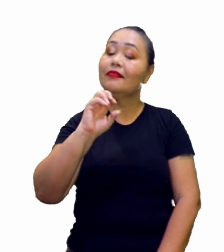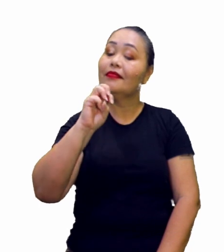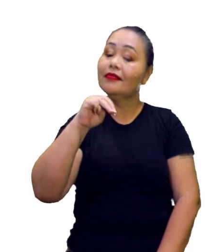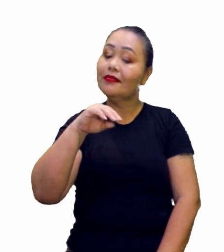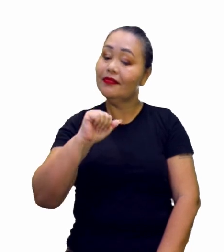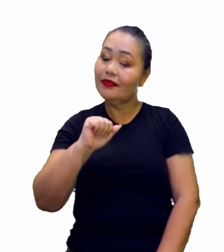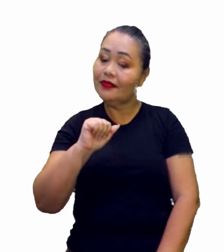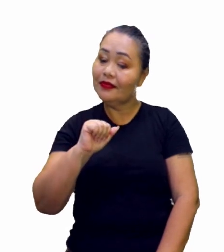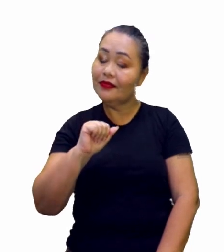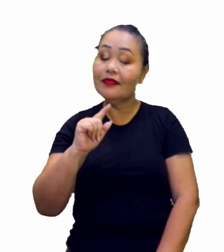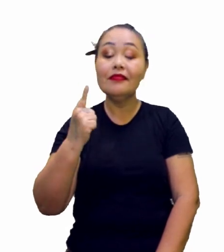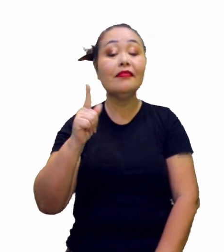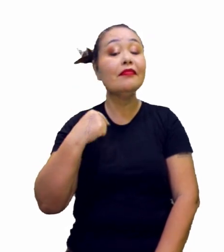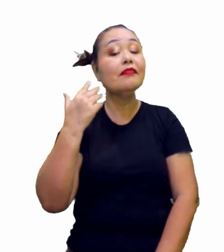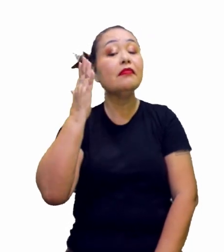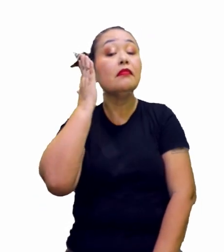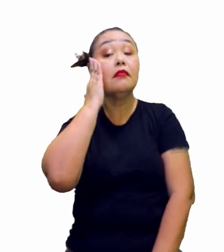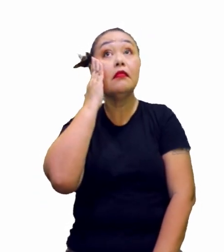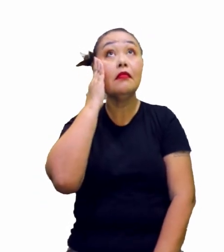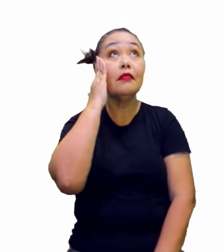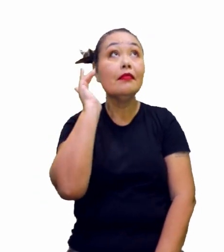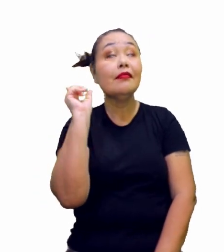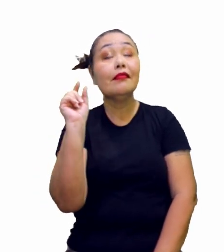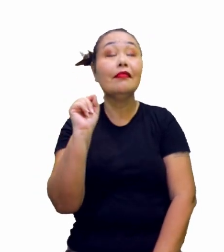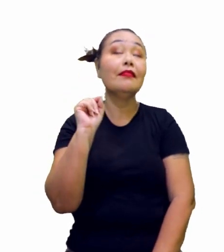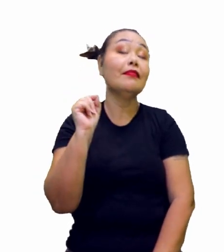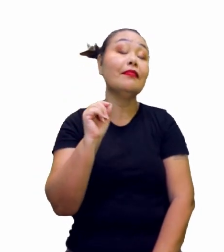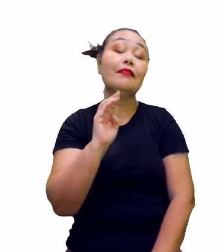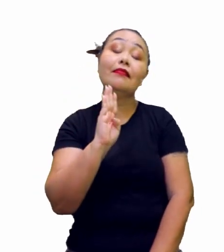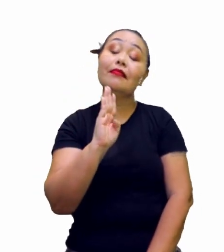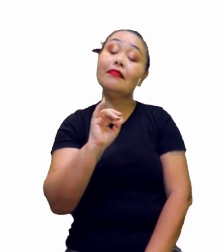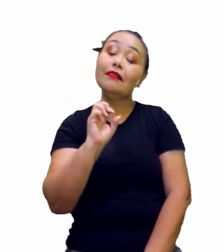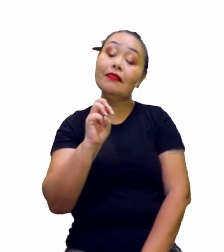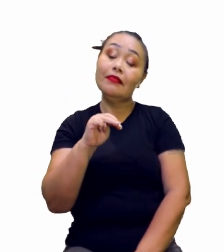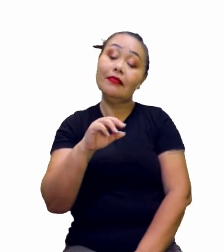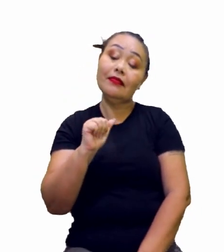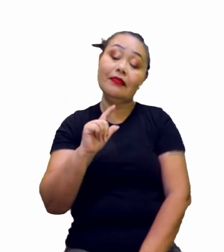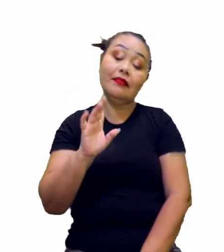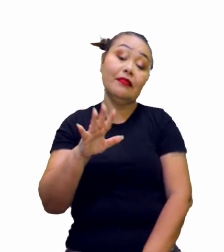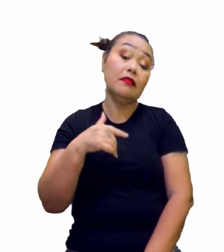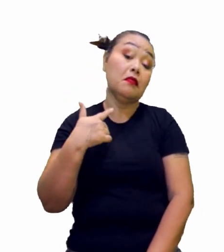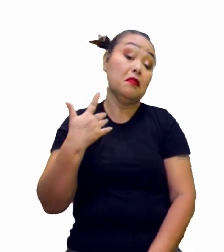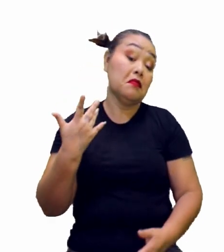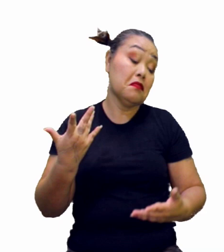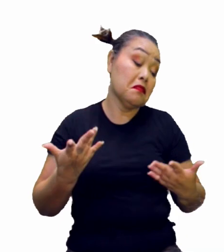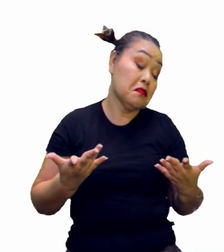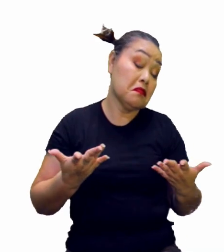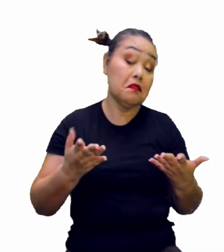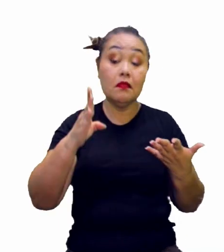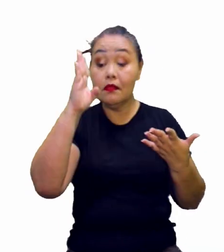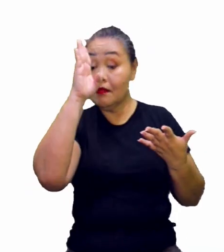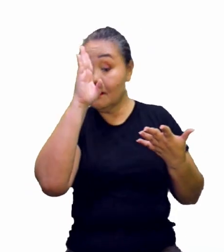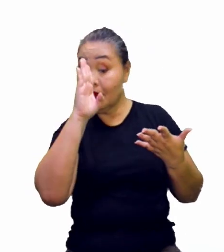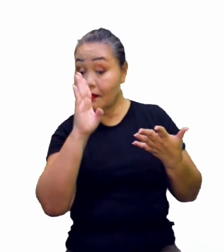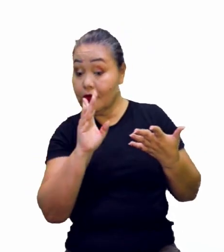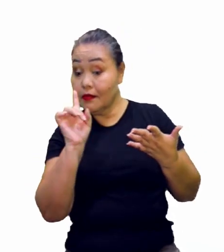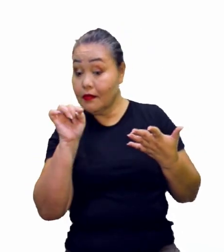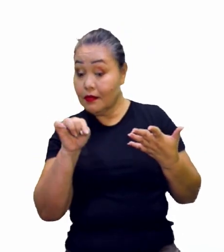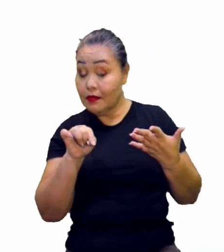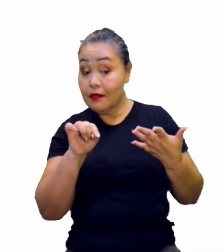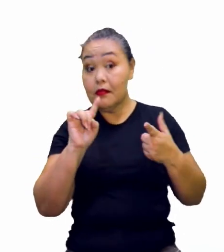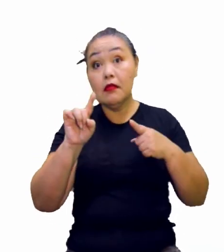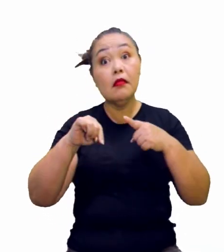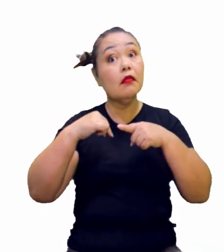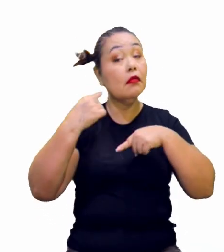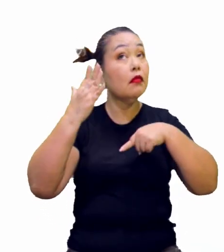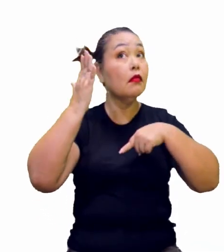Nós temos que entender o que é um bioma. Quais são os biomas brasileiros para que possamos